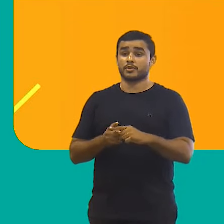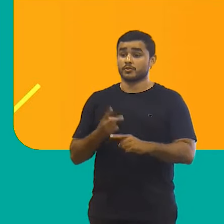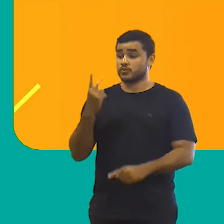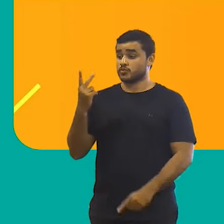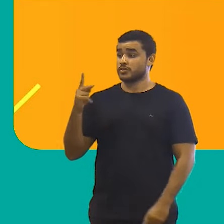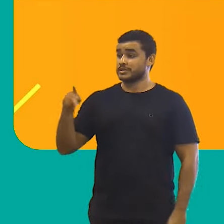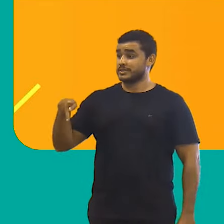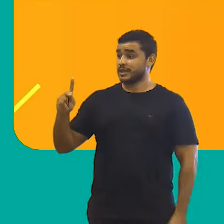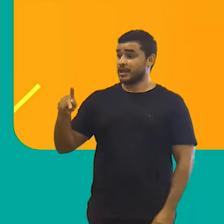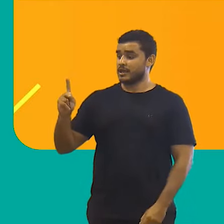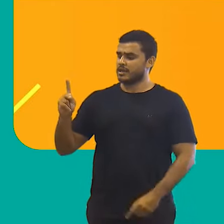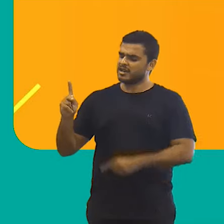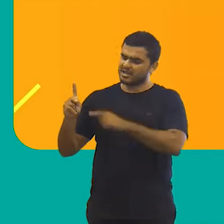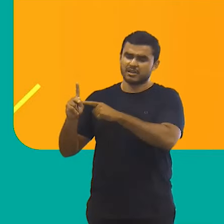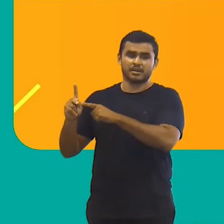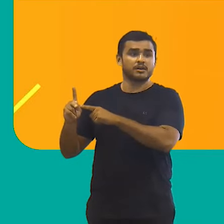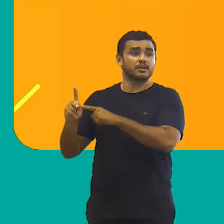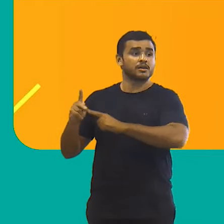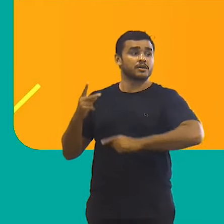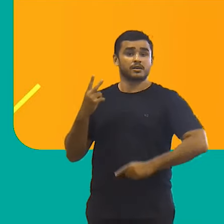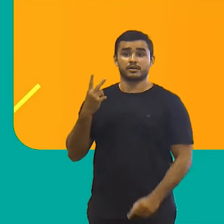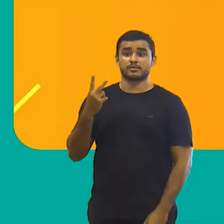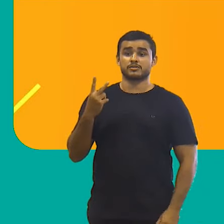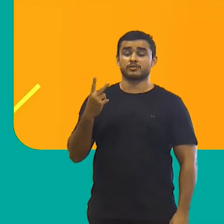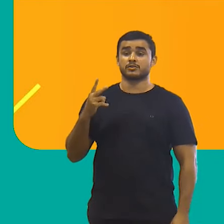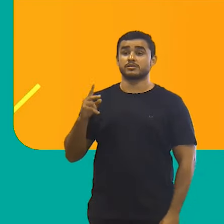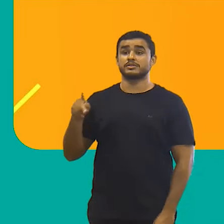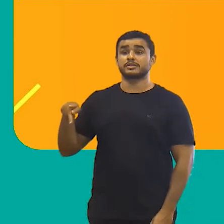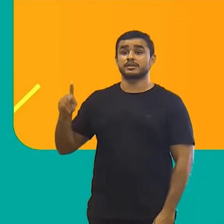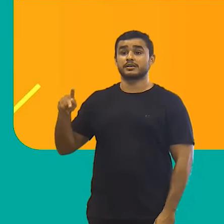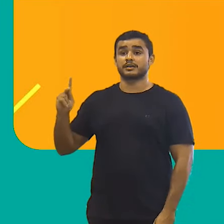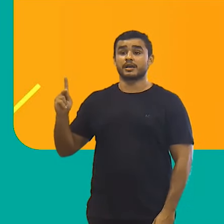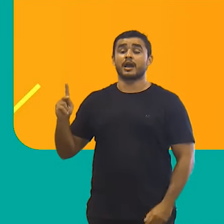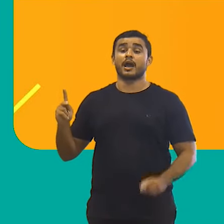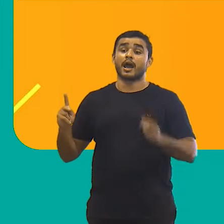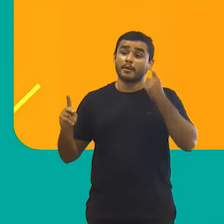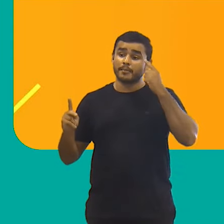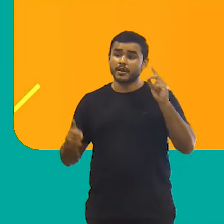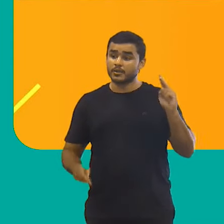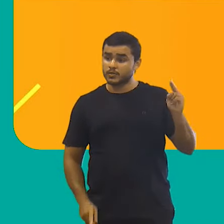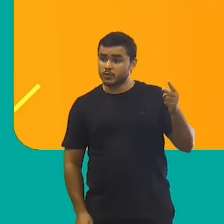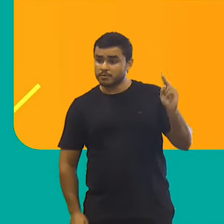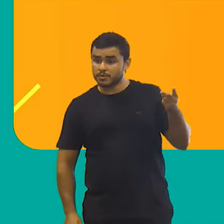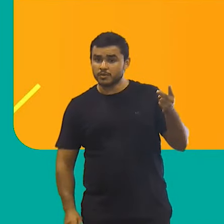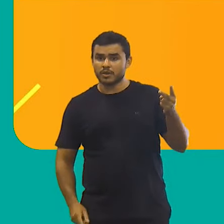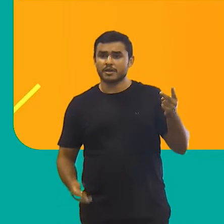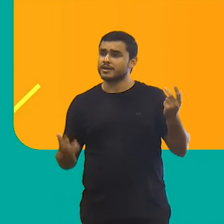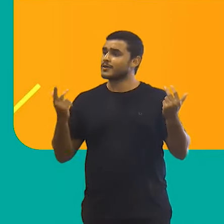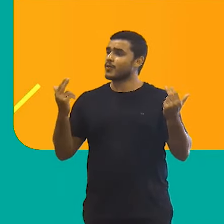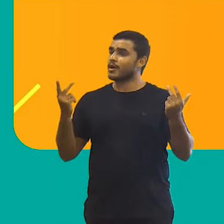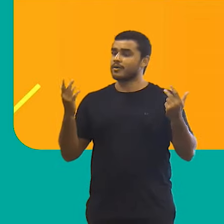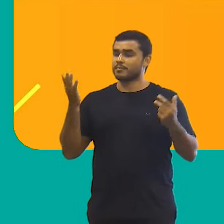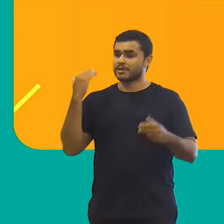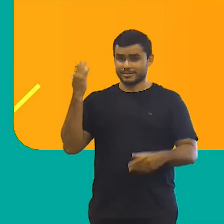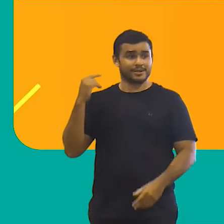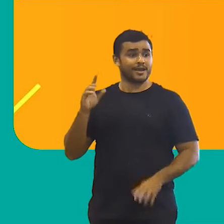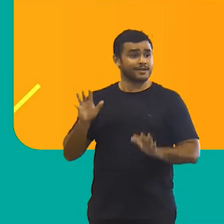Por que o K? Porque era 2000. Tudo bem com essa história do K? Estão de boa com ele